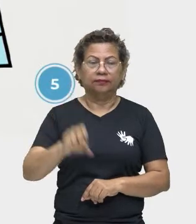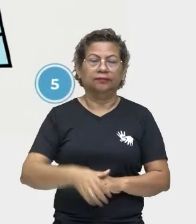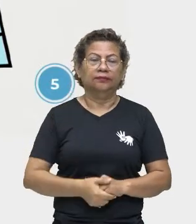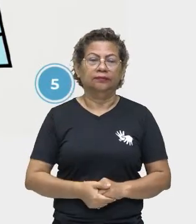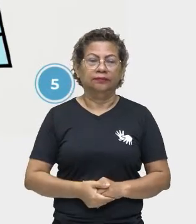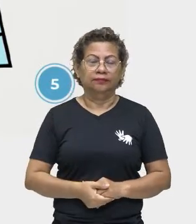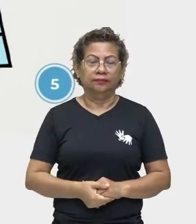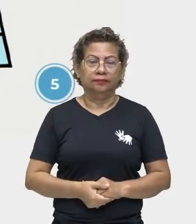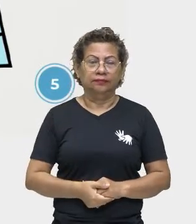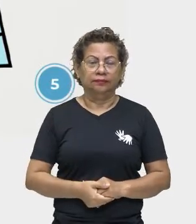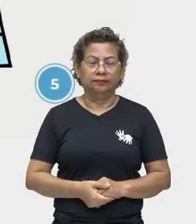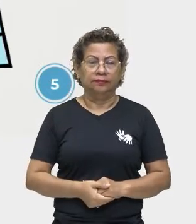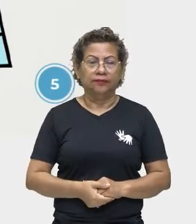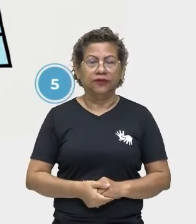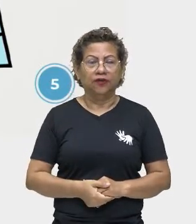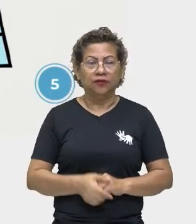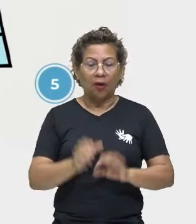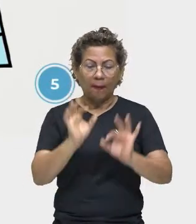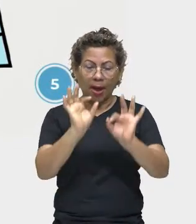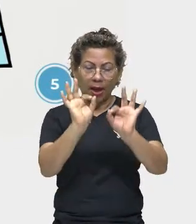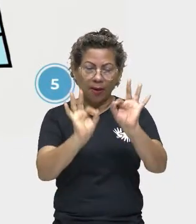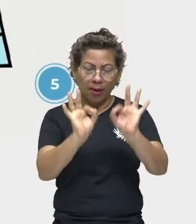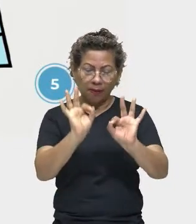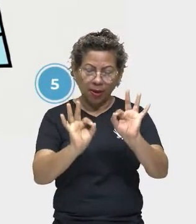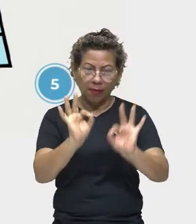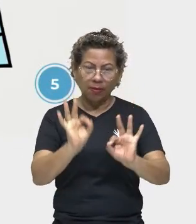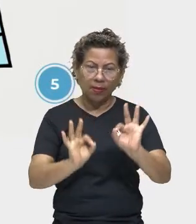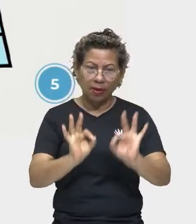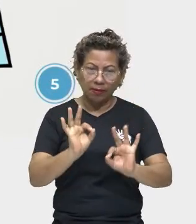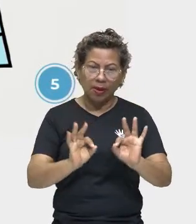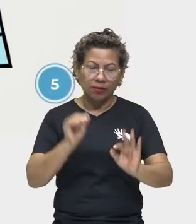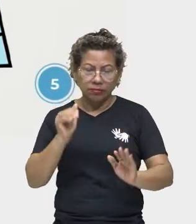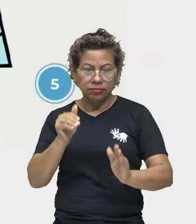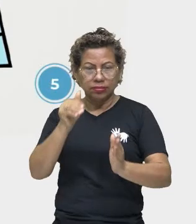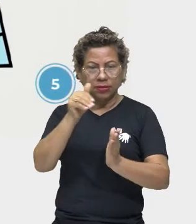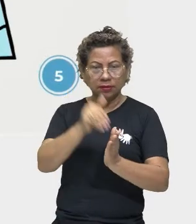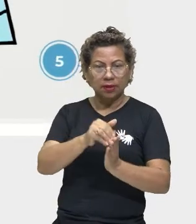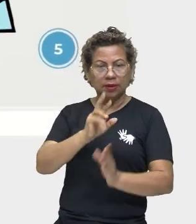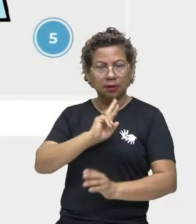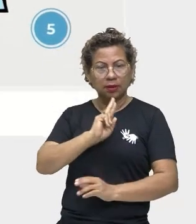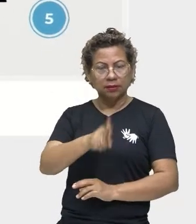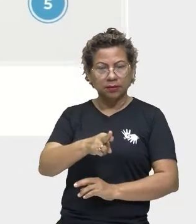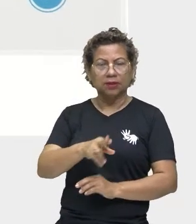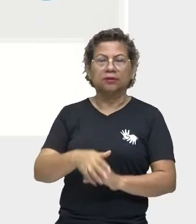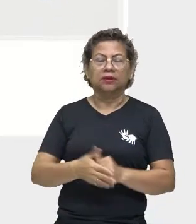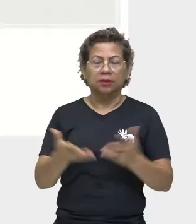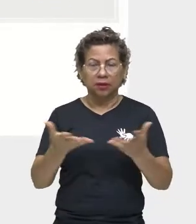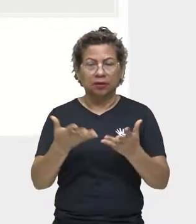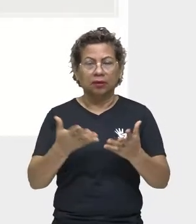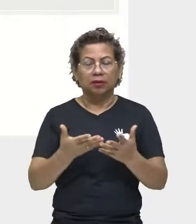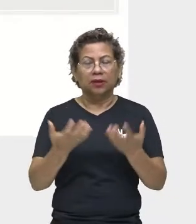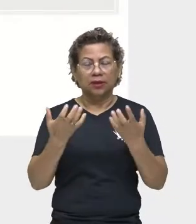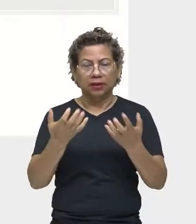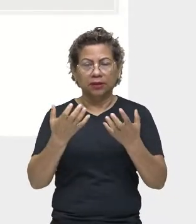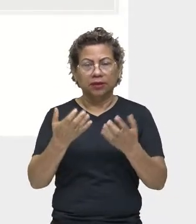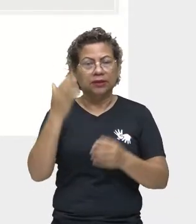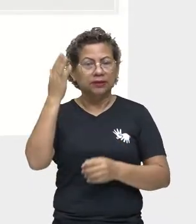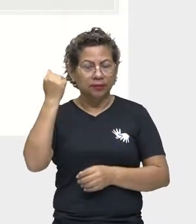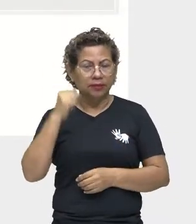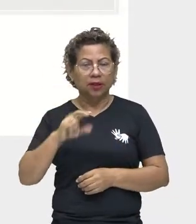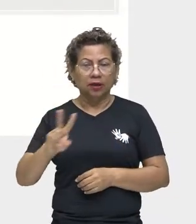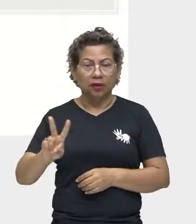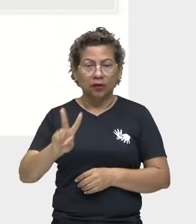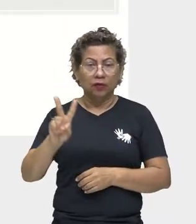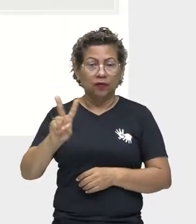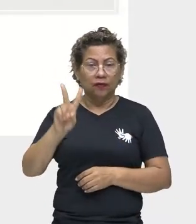540 graus. Ora, a soma dessa figura é 540 graus. E ele quer saber o valor de x. Observe que o x corresponde ao